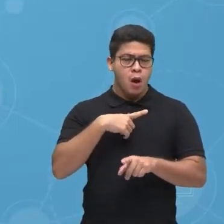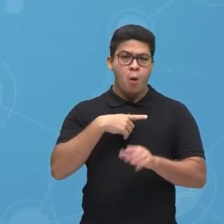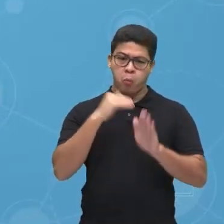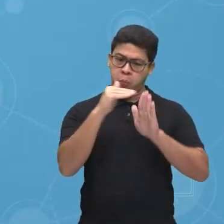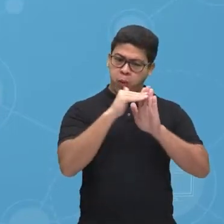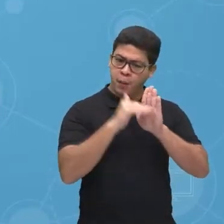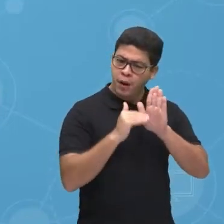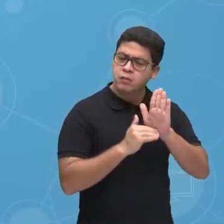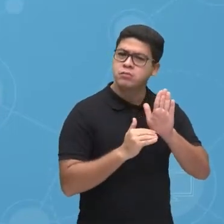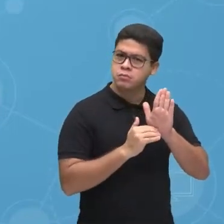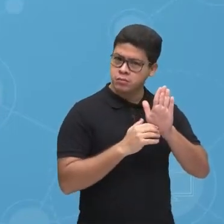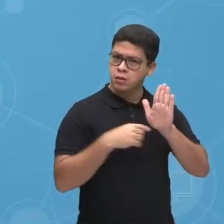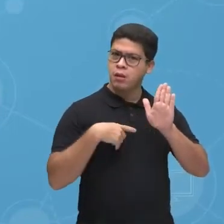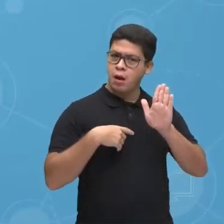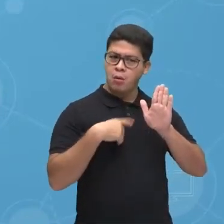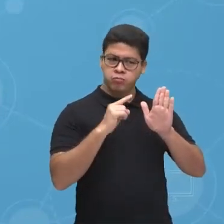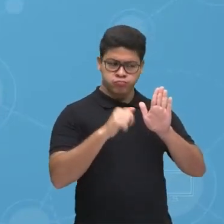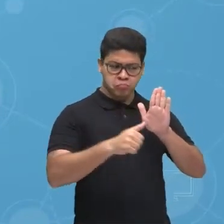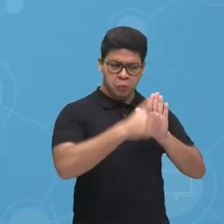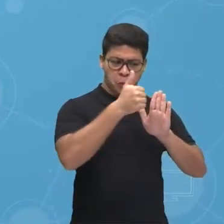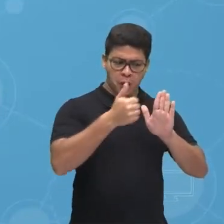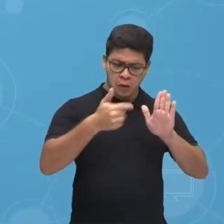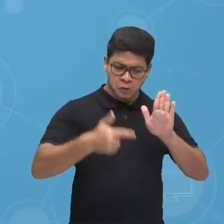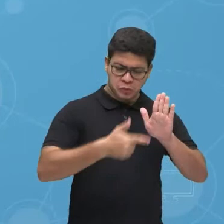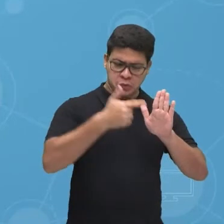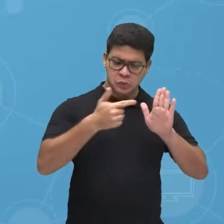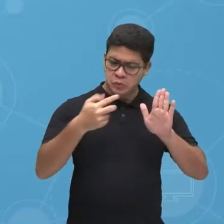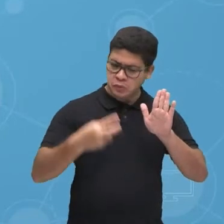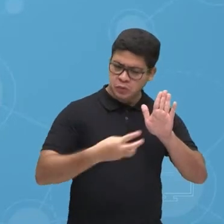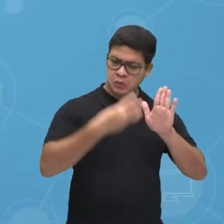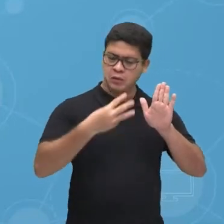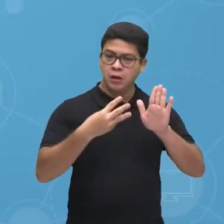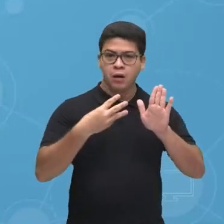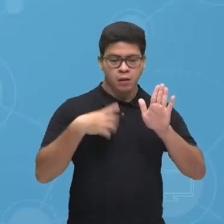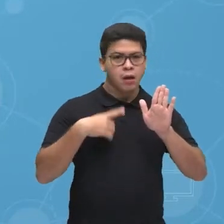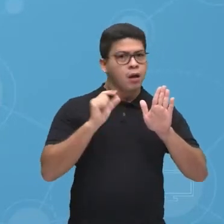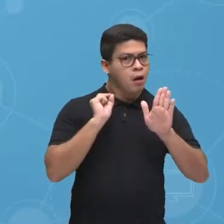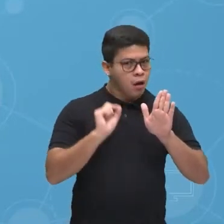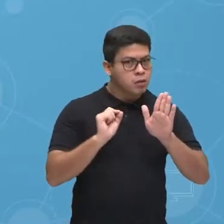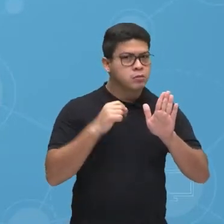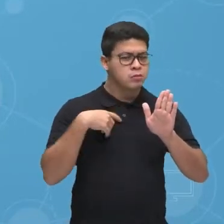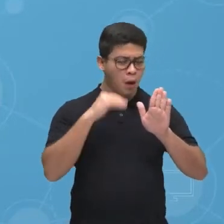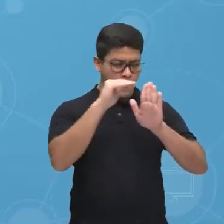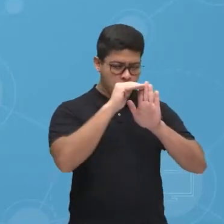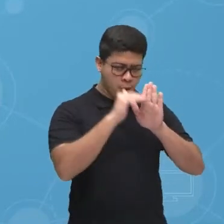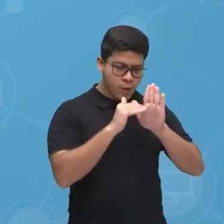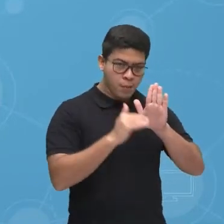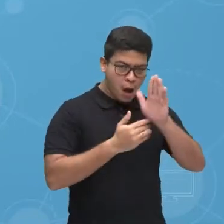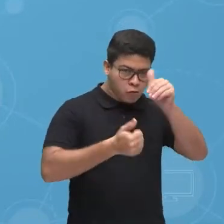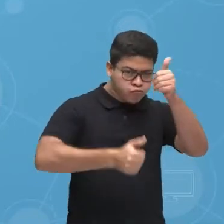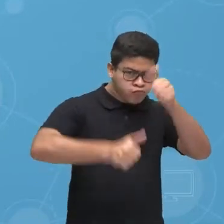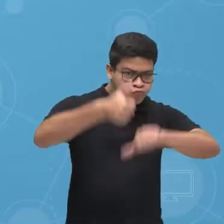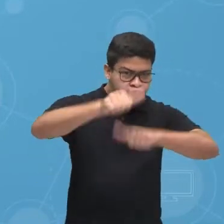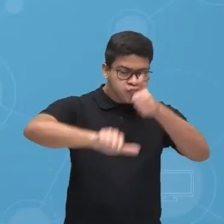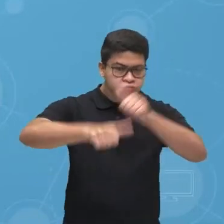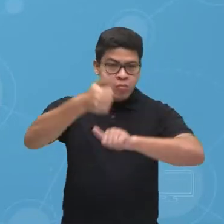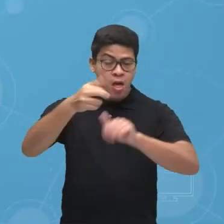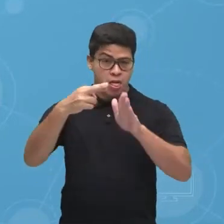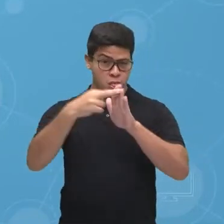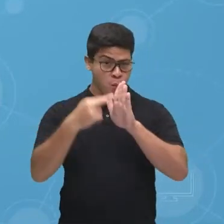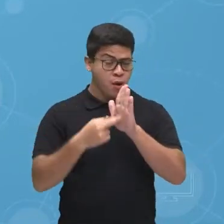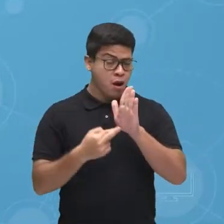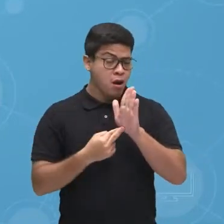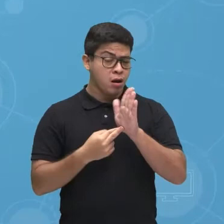aplicar. Pode até ter alguns movimentos fora, é claro, mas vai ser avaliado, né, durante toda a sua apresentação